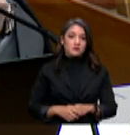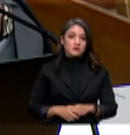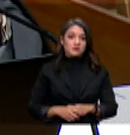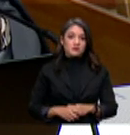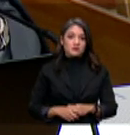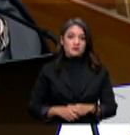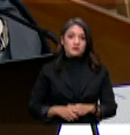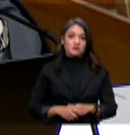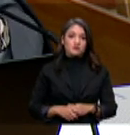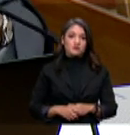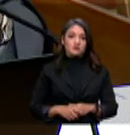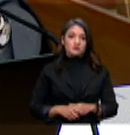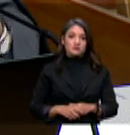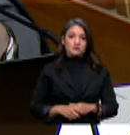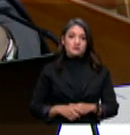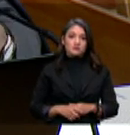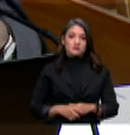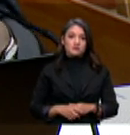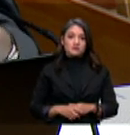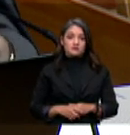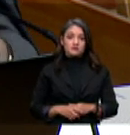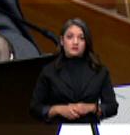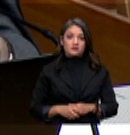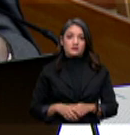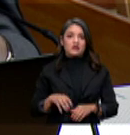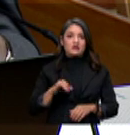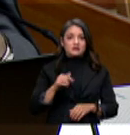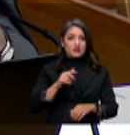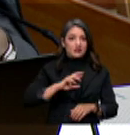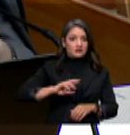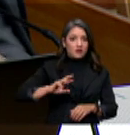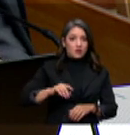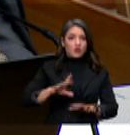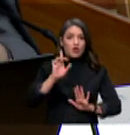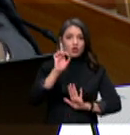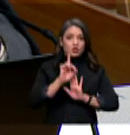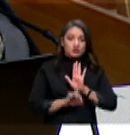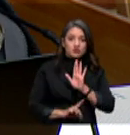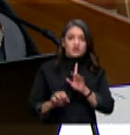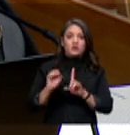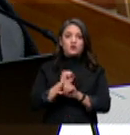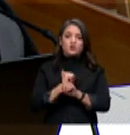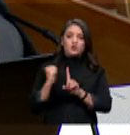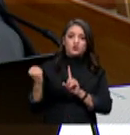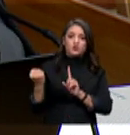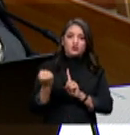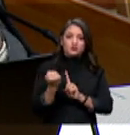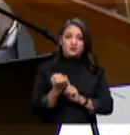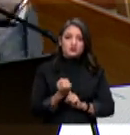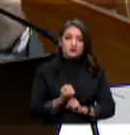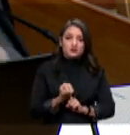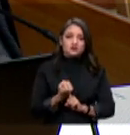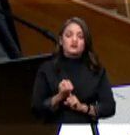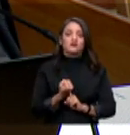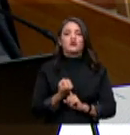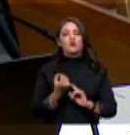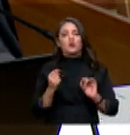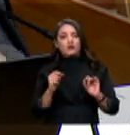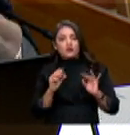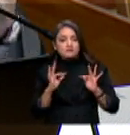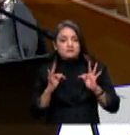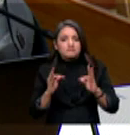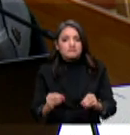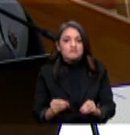não se tratar, obviamente, de um direito social inalienável, de um direito social